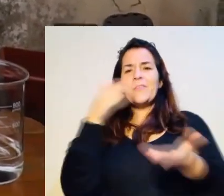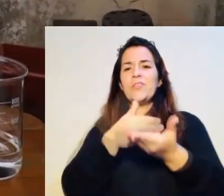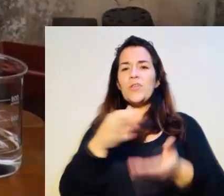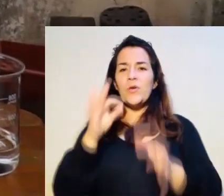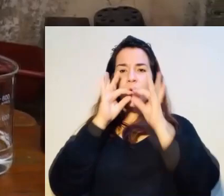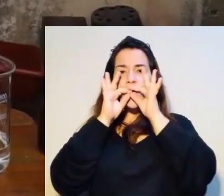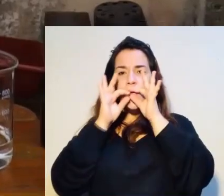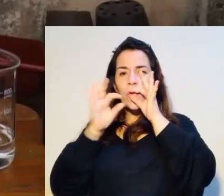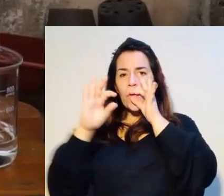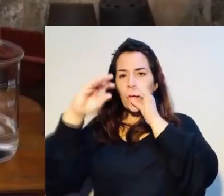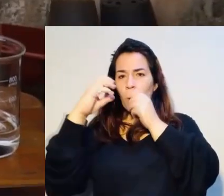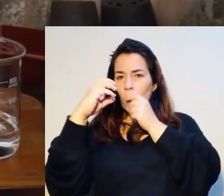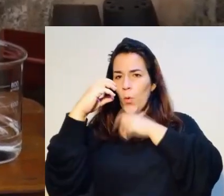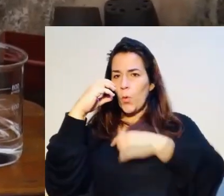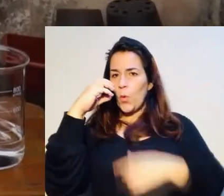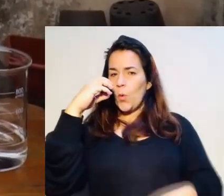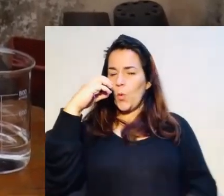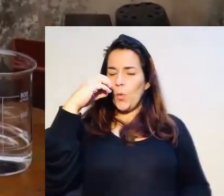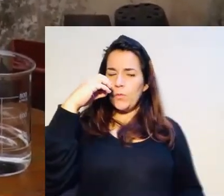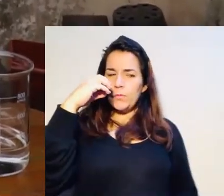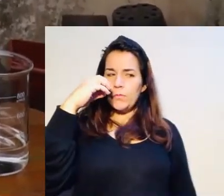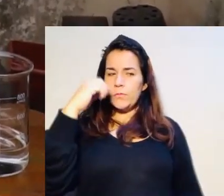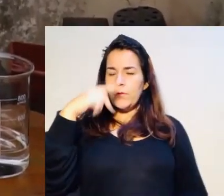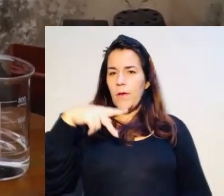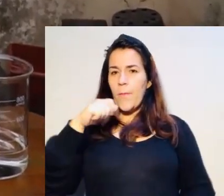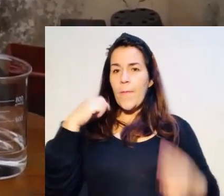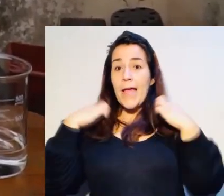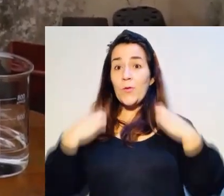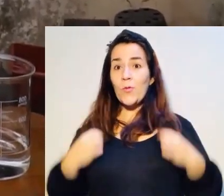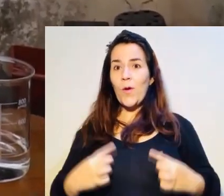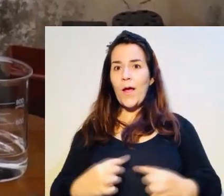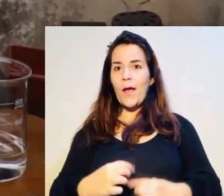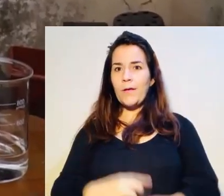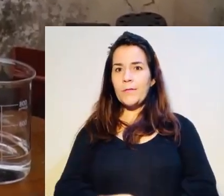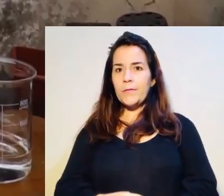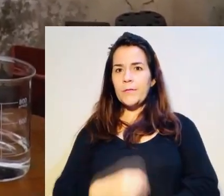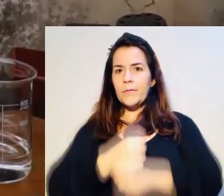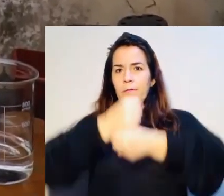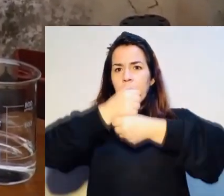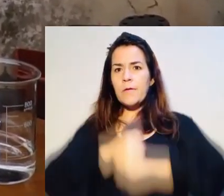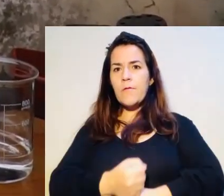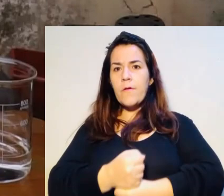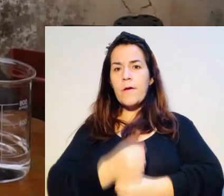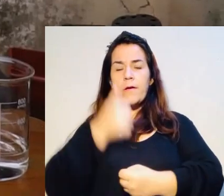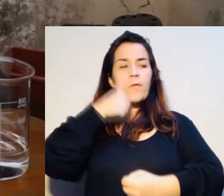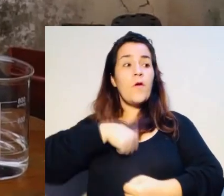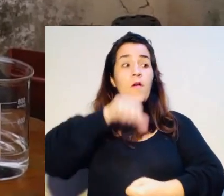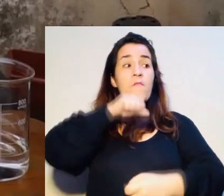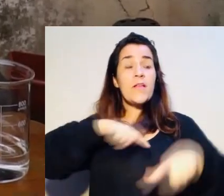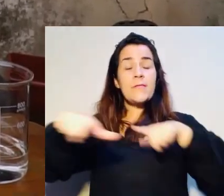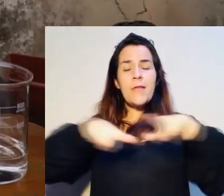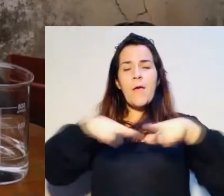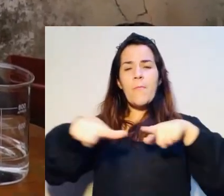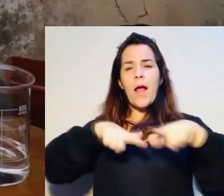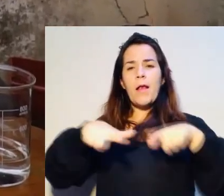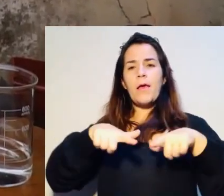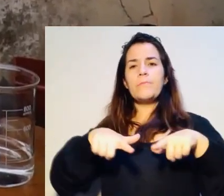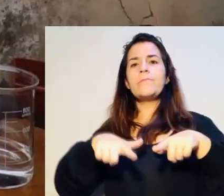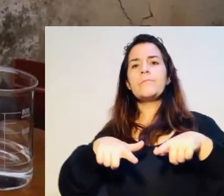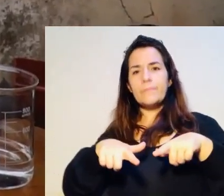Chega com o seu cachimbo, com o seu patuá, na sua força, na sua mandinga, ele vem